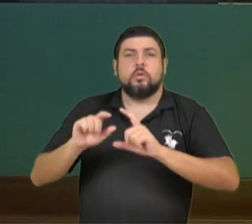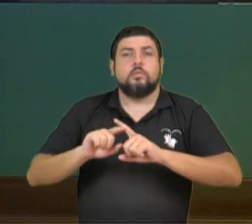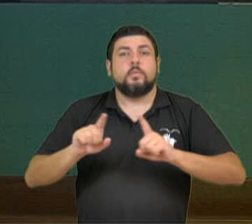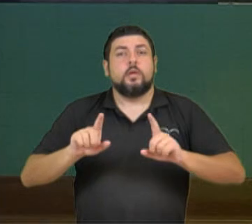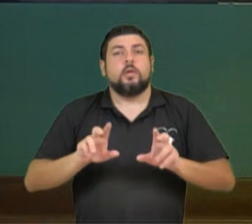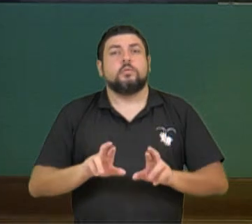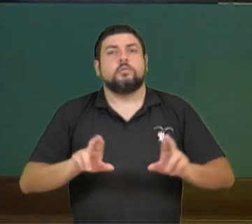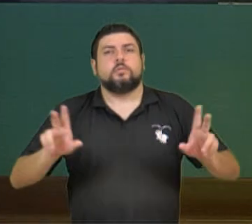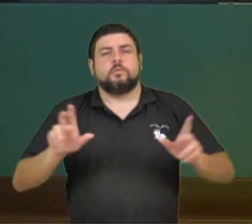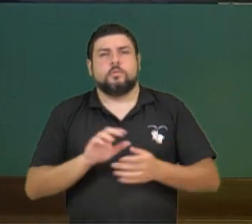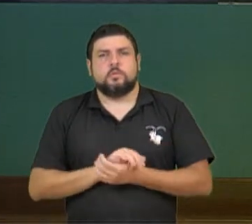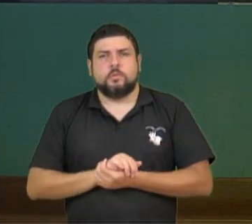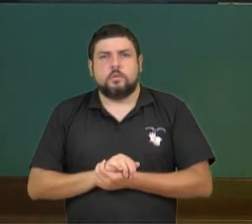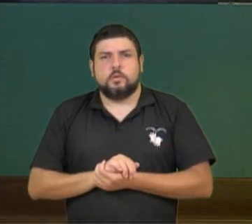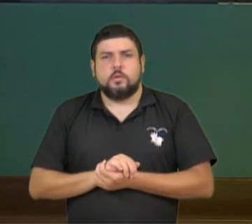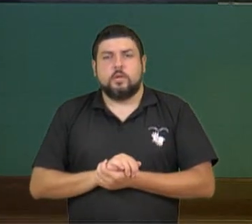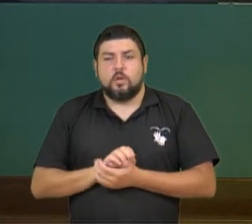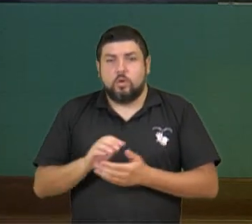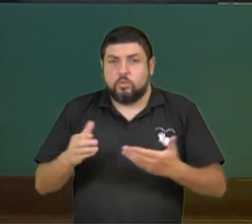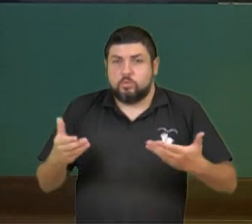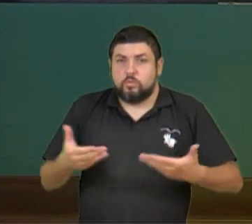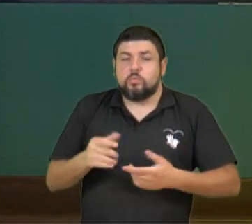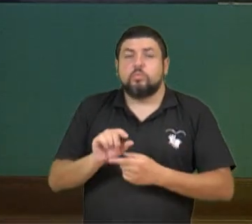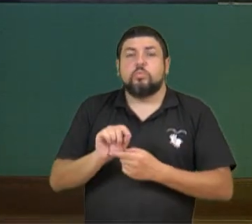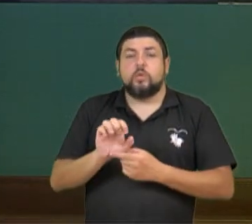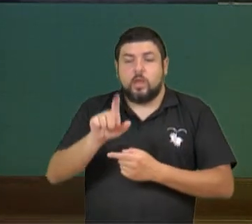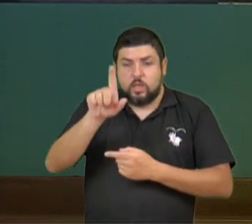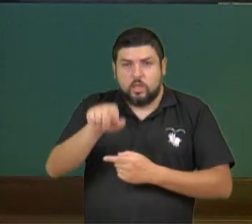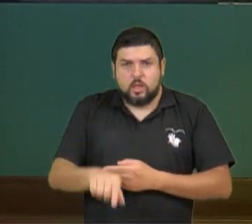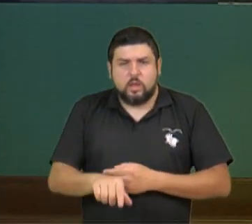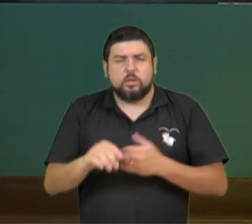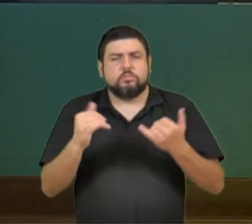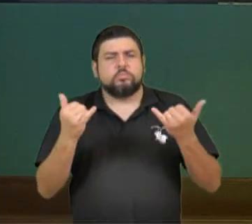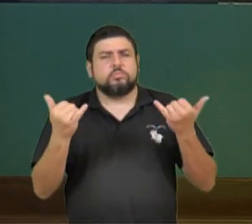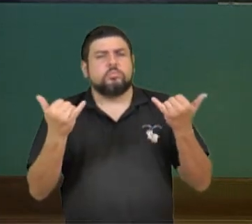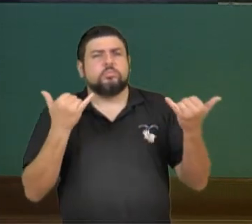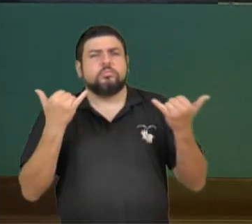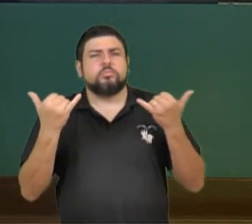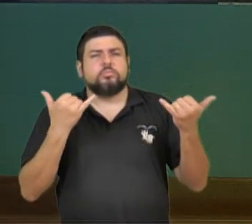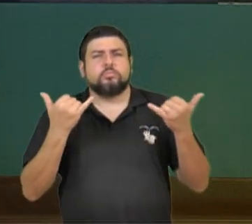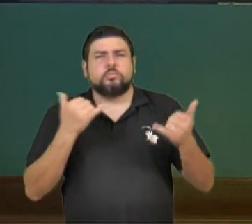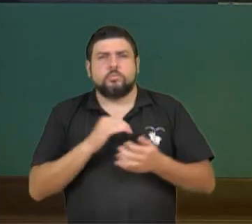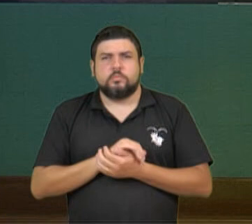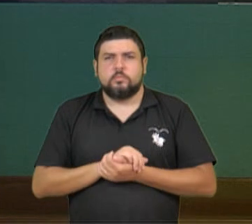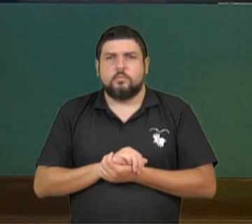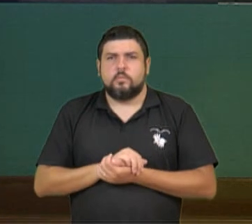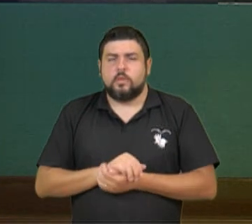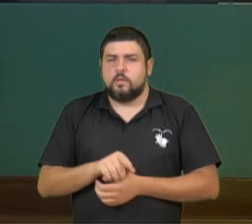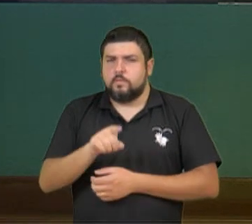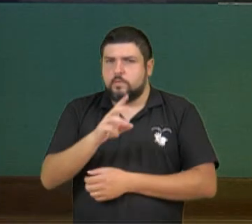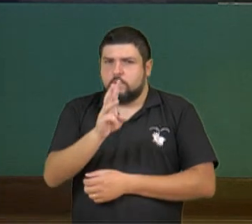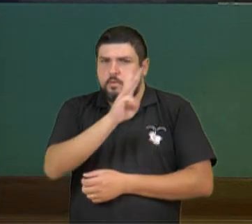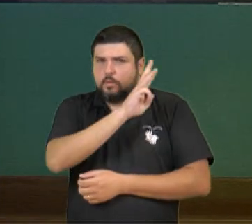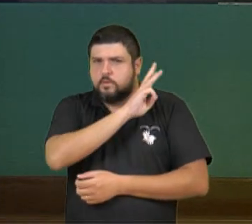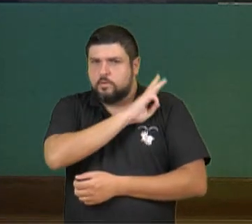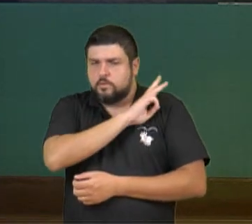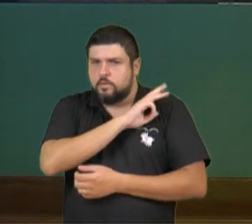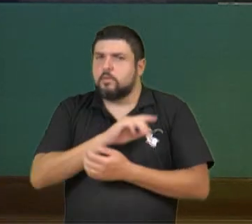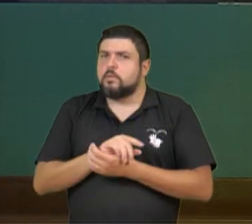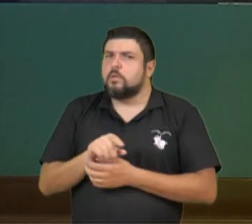muitas vezes atrelada à informação. E aí dá até para você fazer um link terceironista para